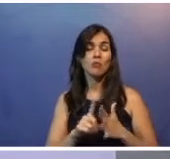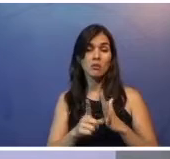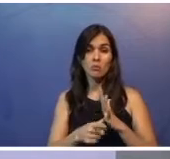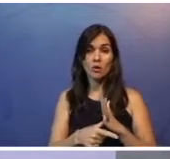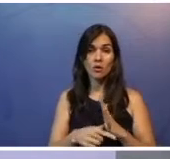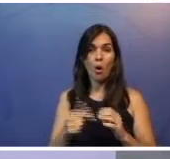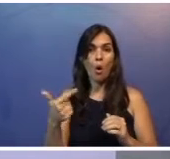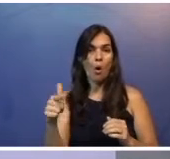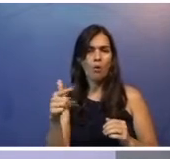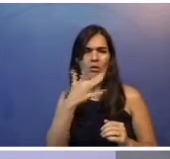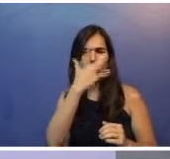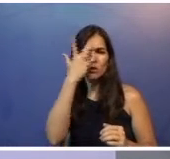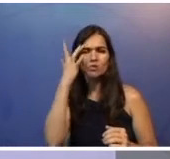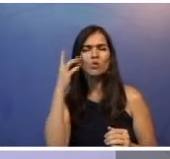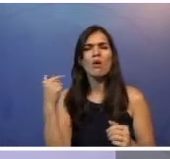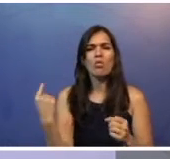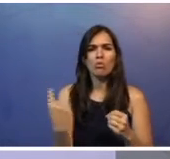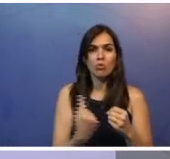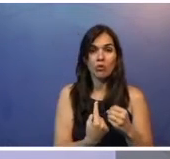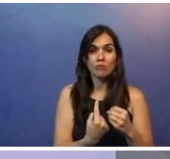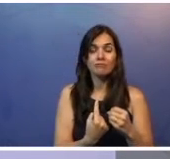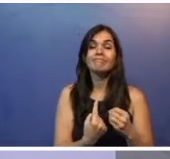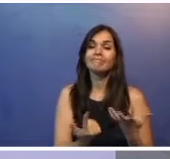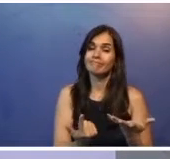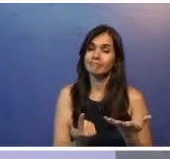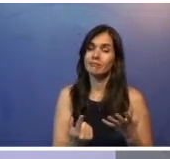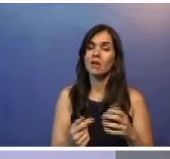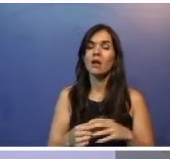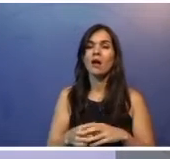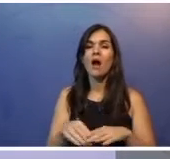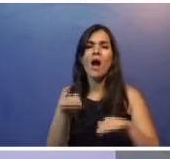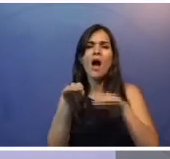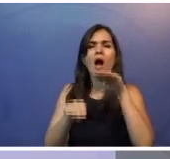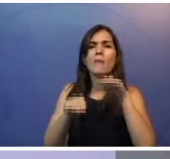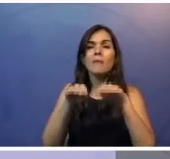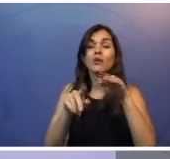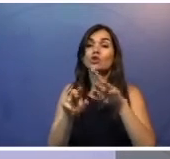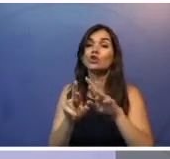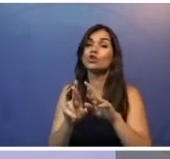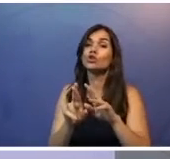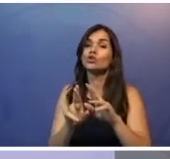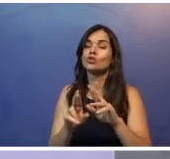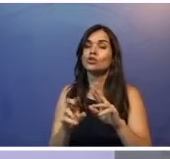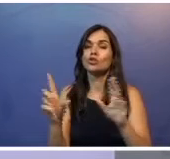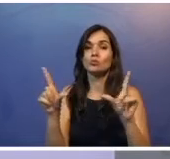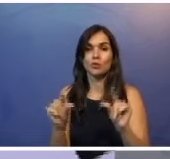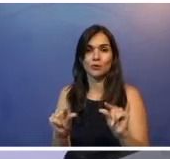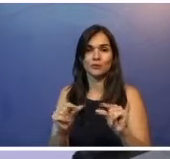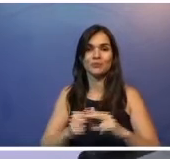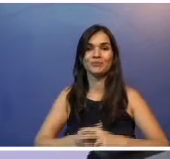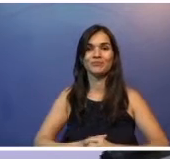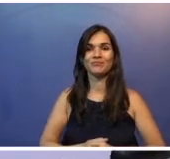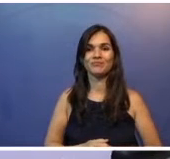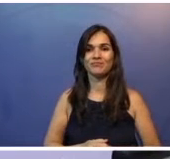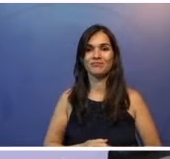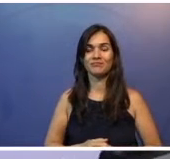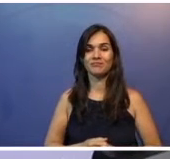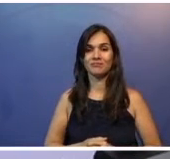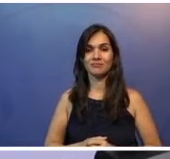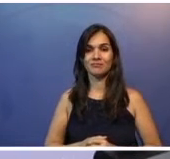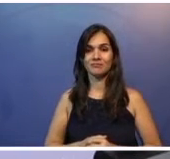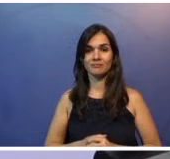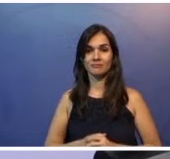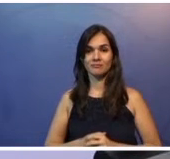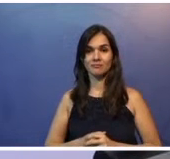colocando uma do lado da outra nós conseguimos se encontrar a resposta o que a média de idade